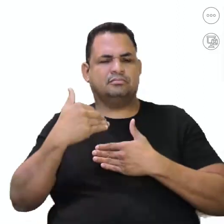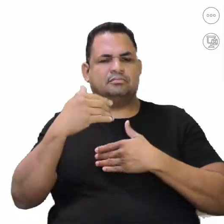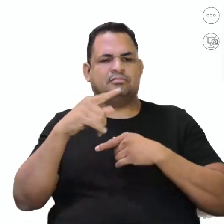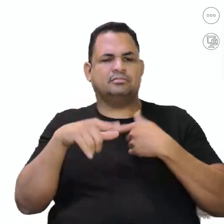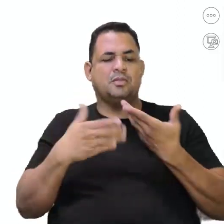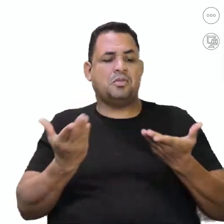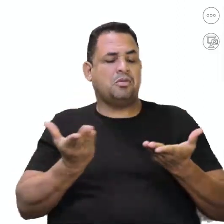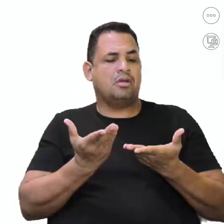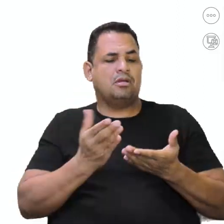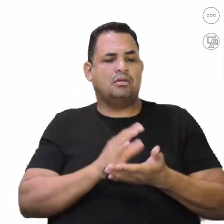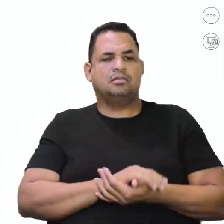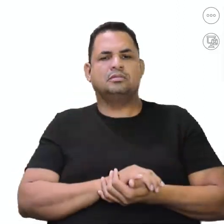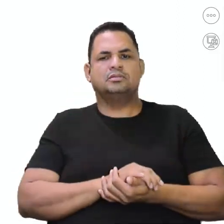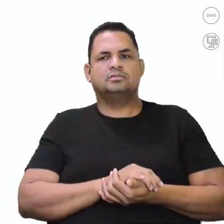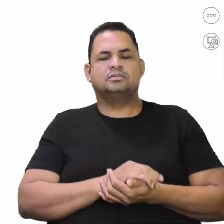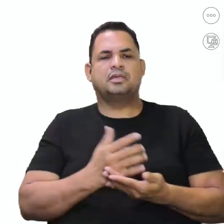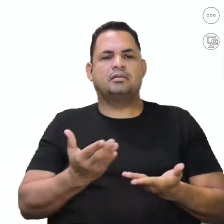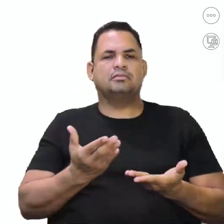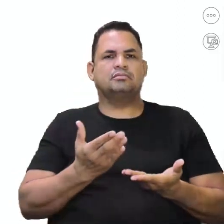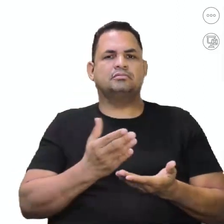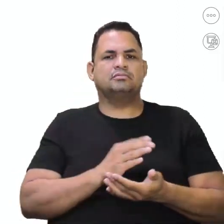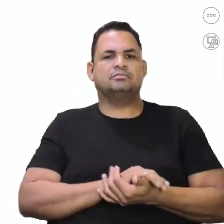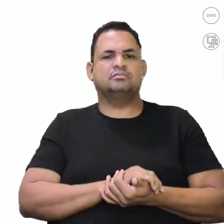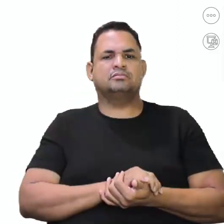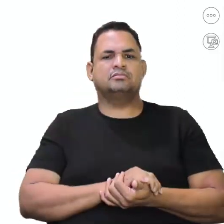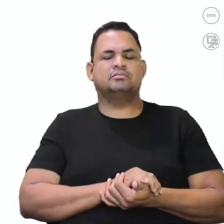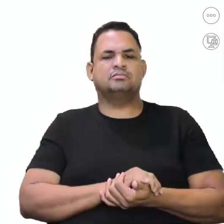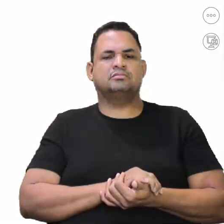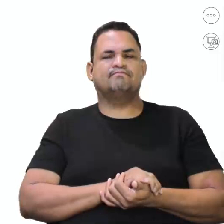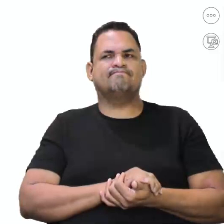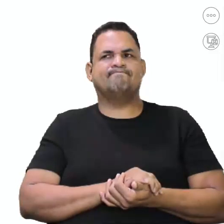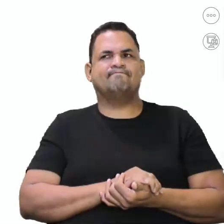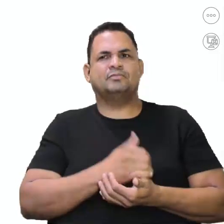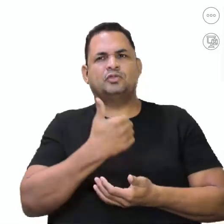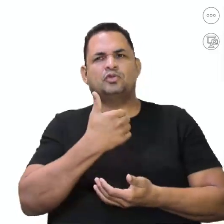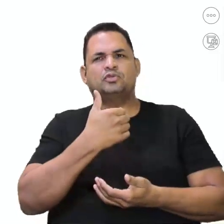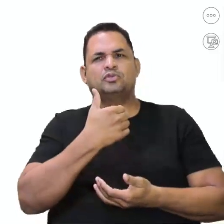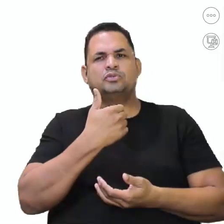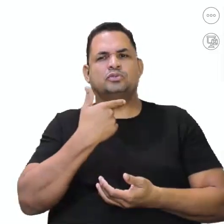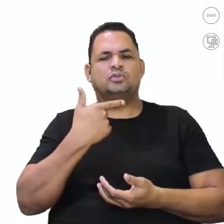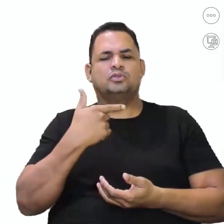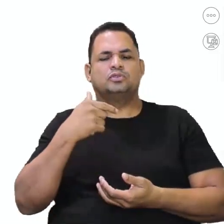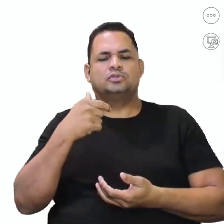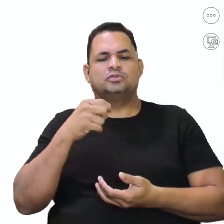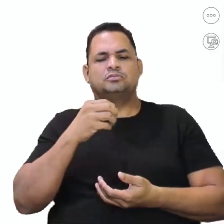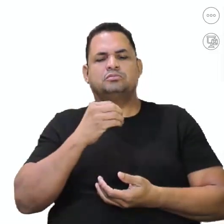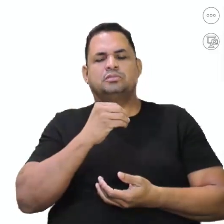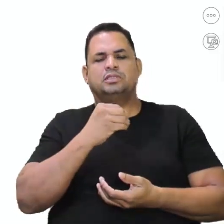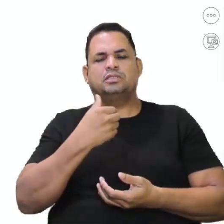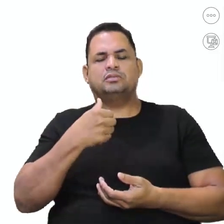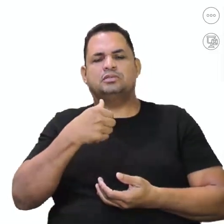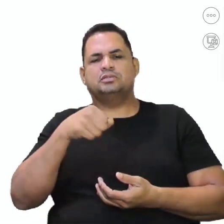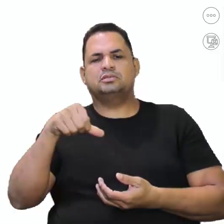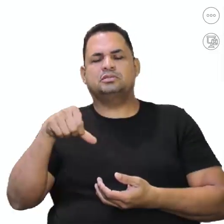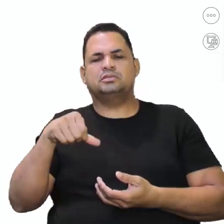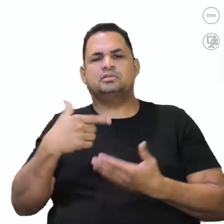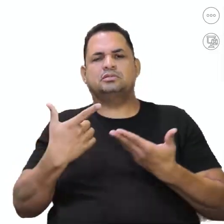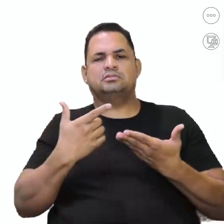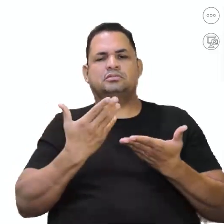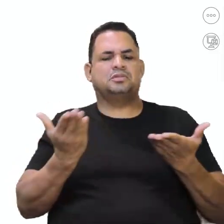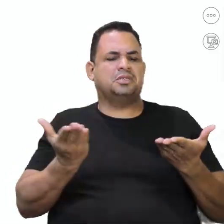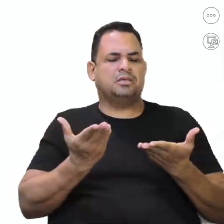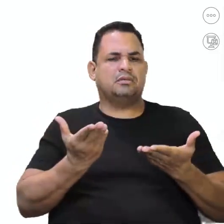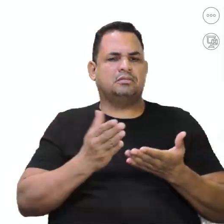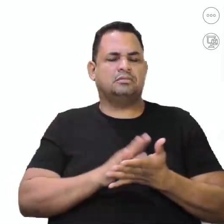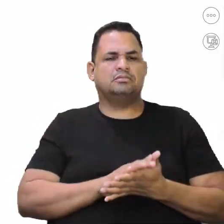morreu recentemente, nos deixou recentemente, modo de dizer, acho que foi em 2019, eu não lembro, mas foi recente que ele